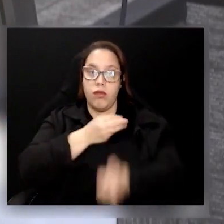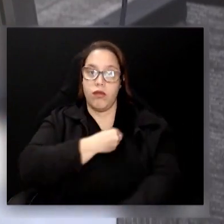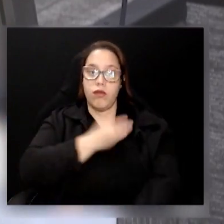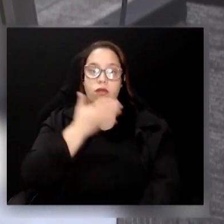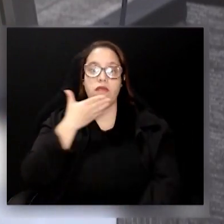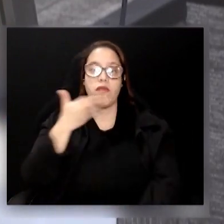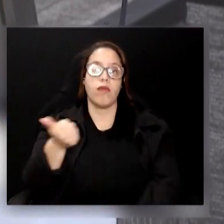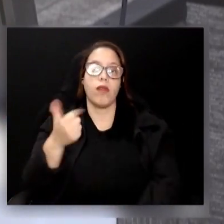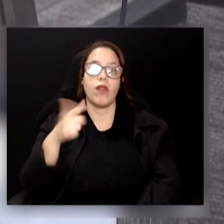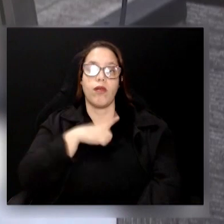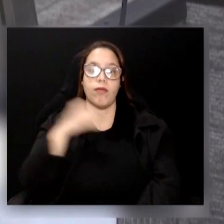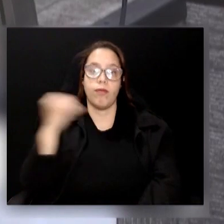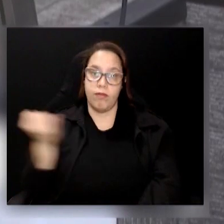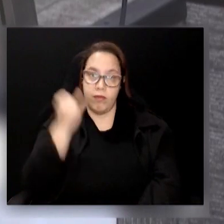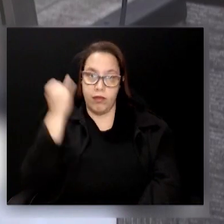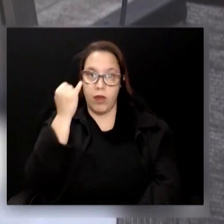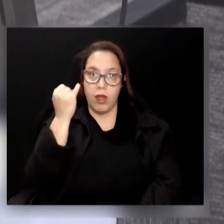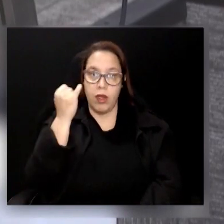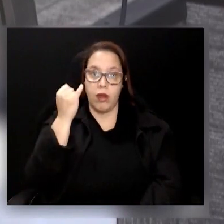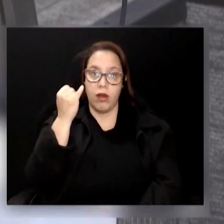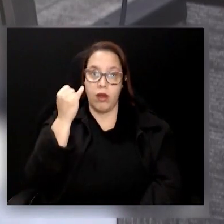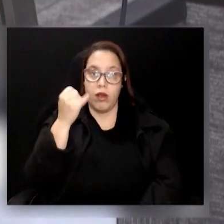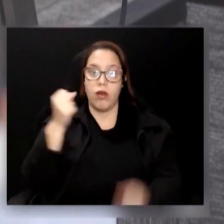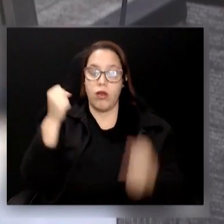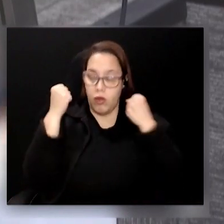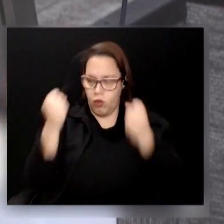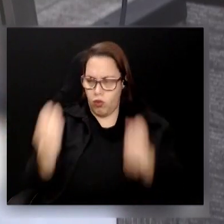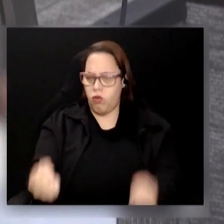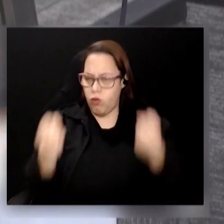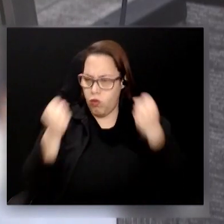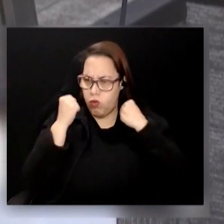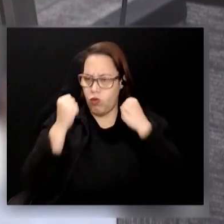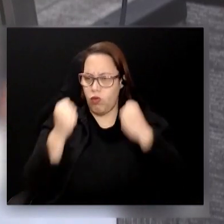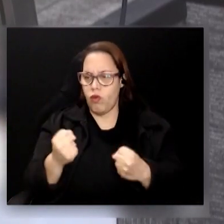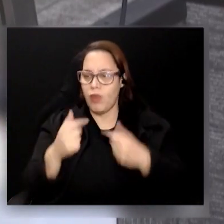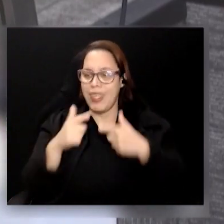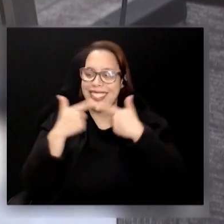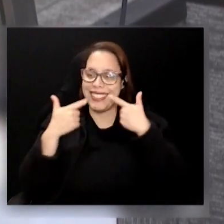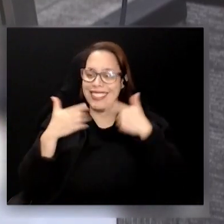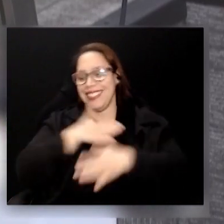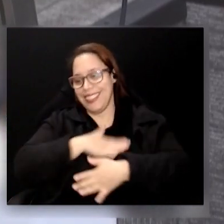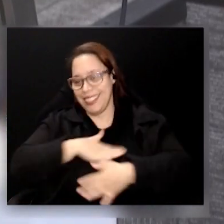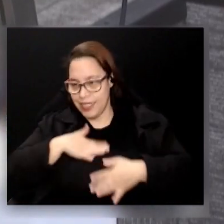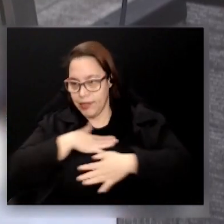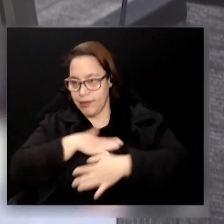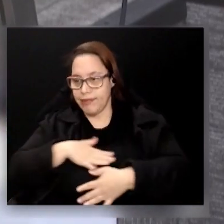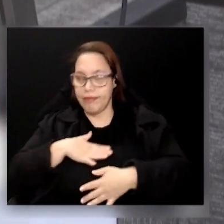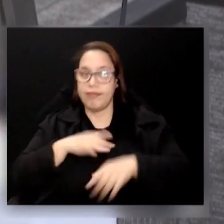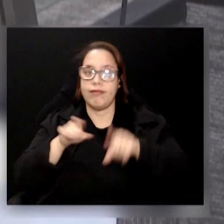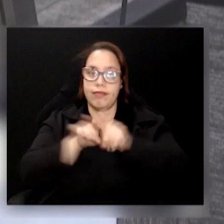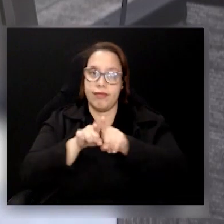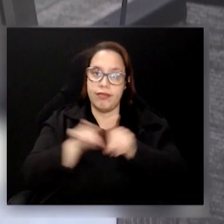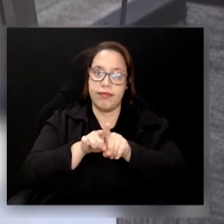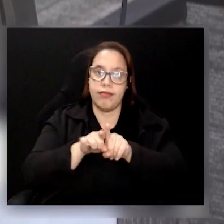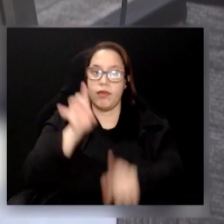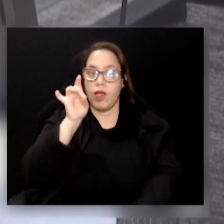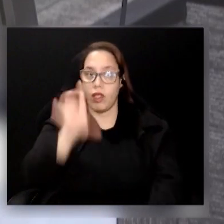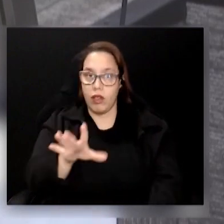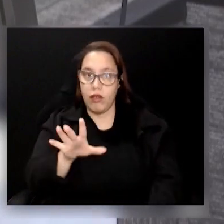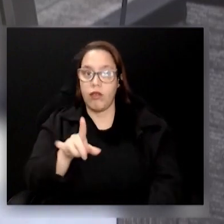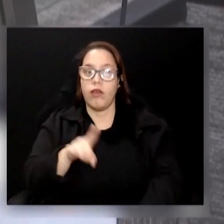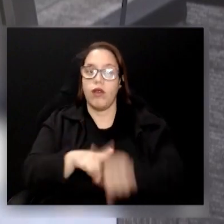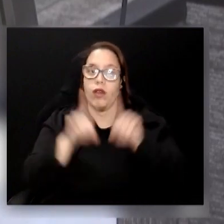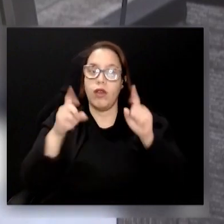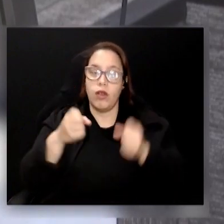importância do exercício físico, de rir, de fazer o que gosta, que eu também, não só essas coisas, mas também o estado